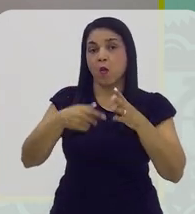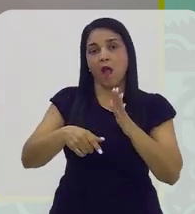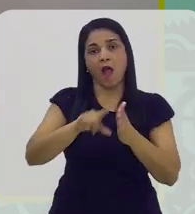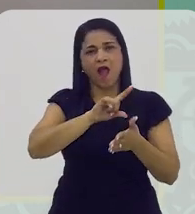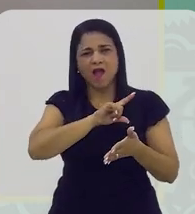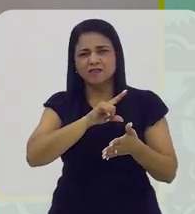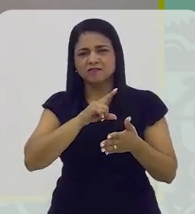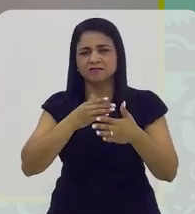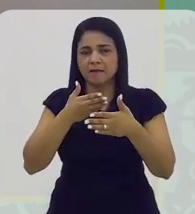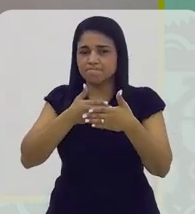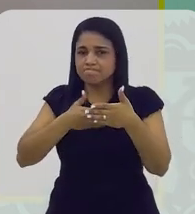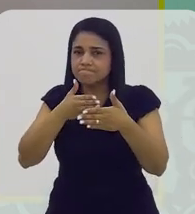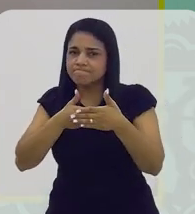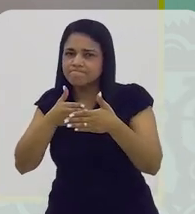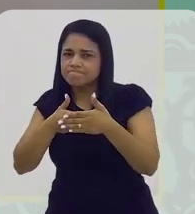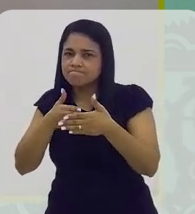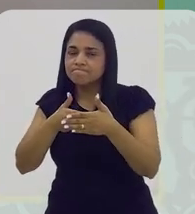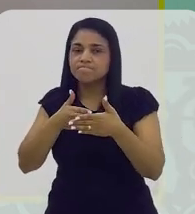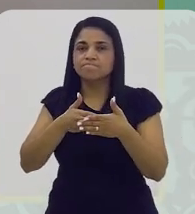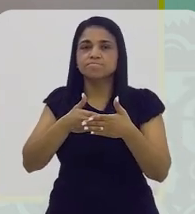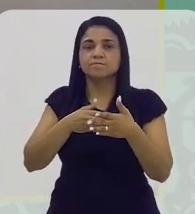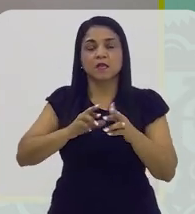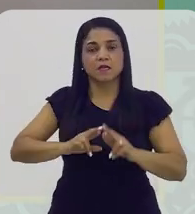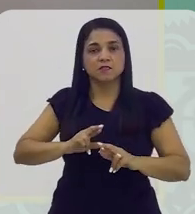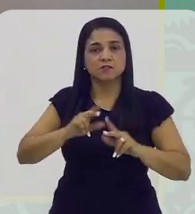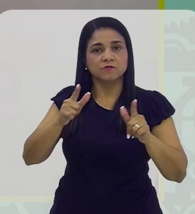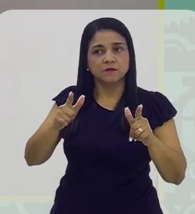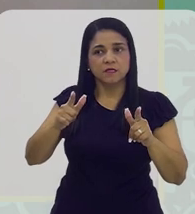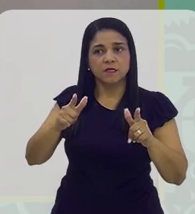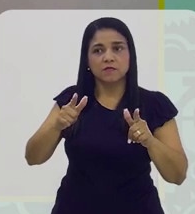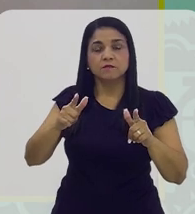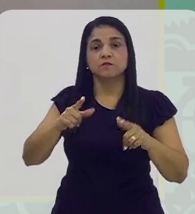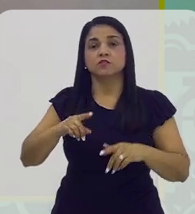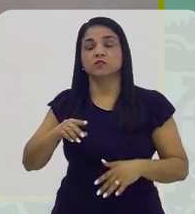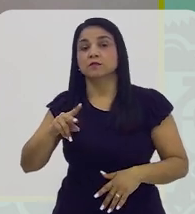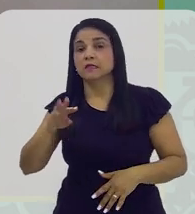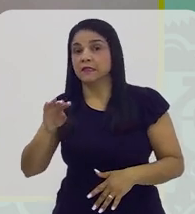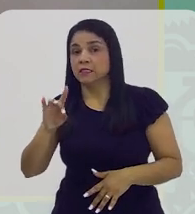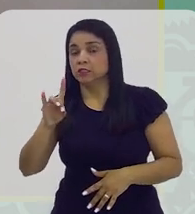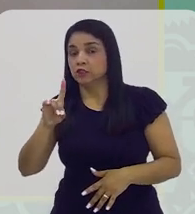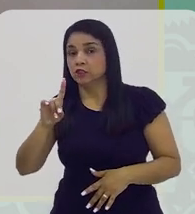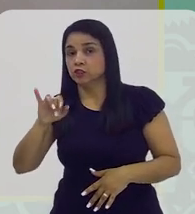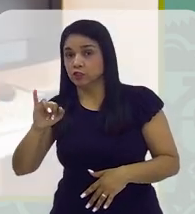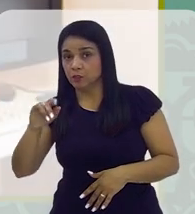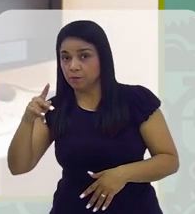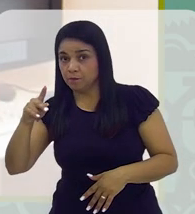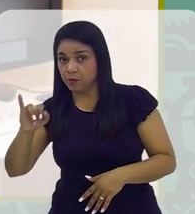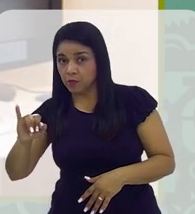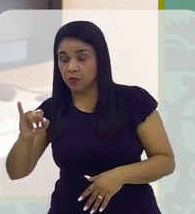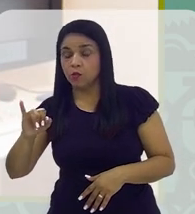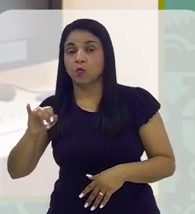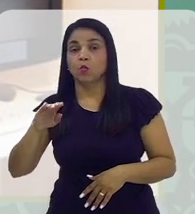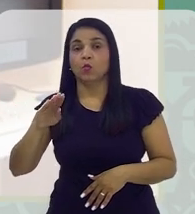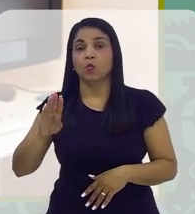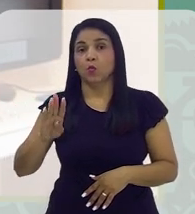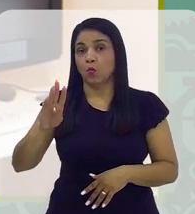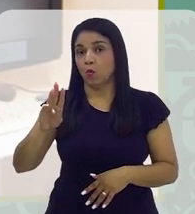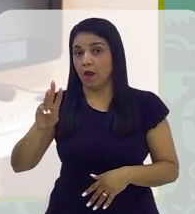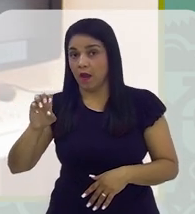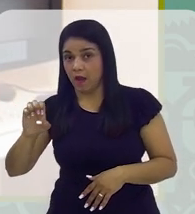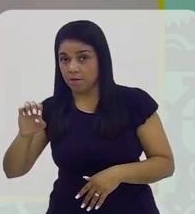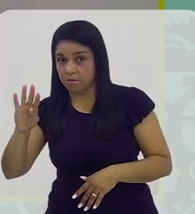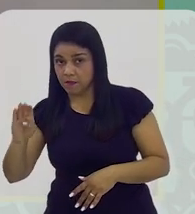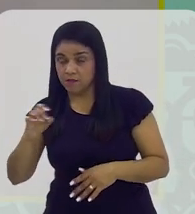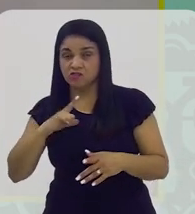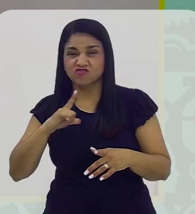se restringia não só... a gente tem, né, essa diferença de dark deep web, a gente tinha esse conteúdo sendo mais restrito